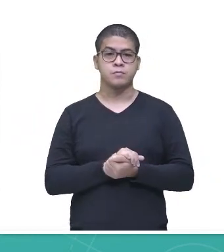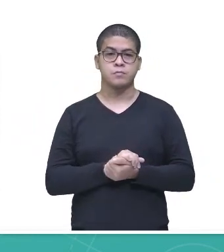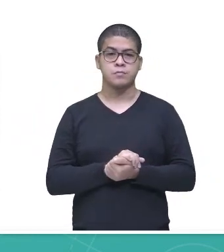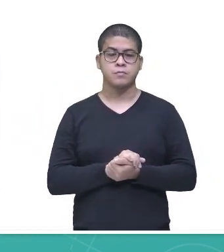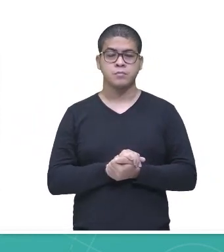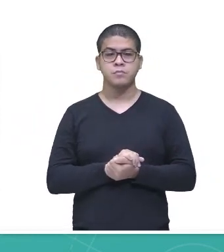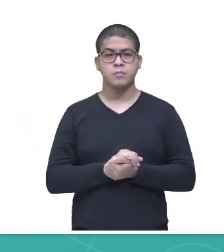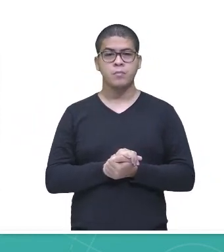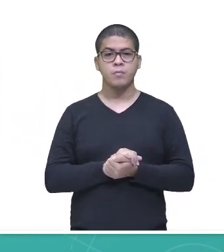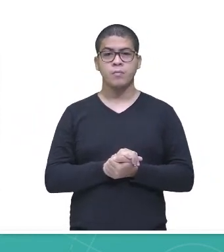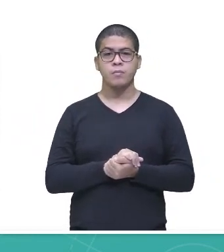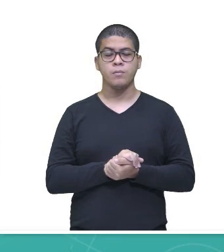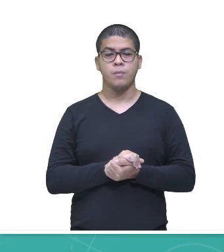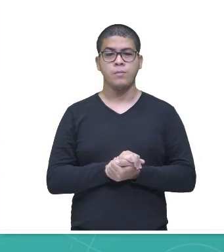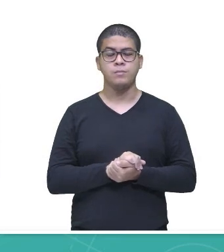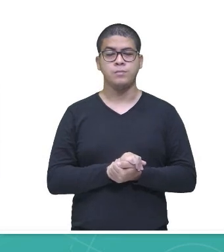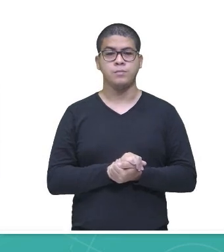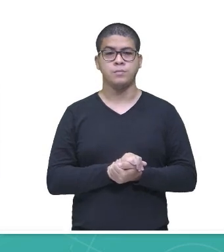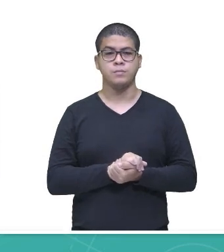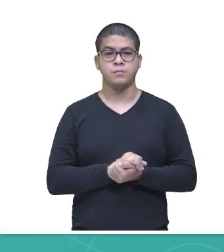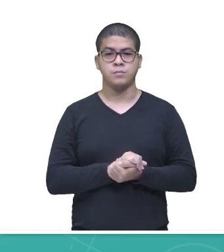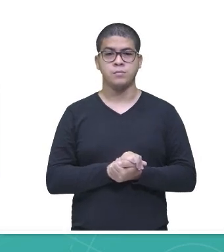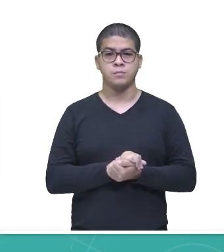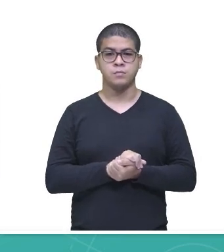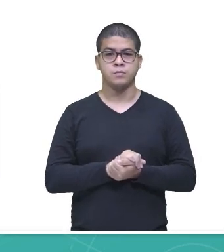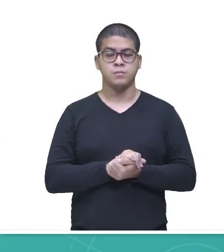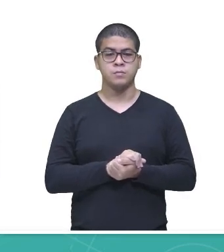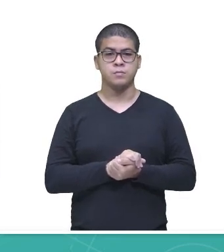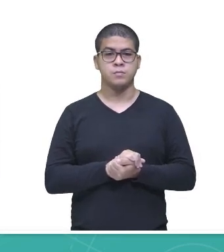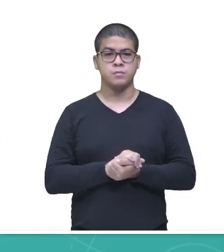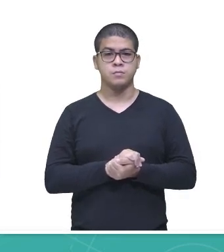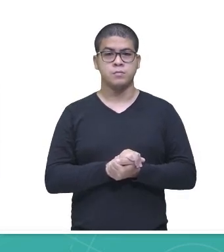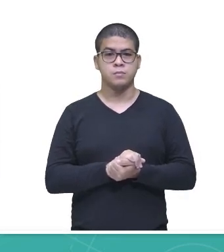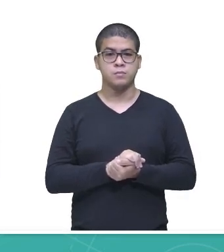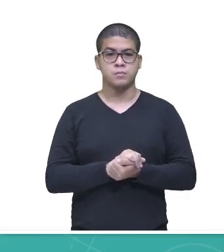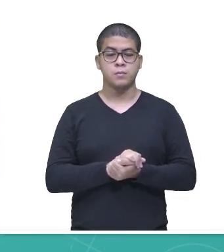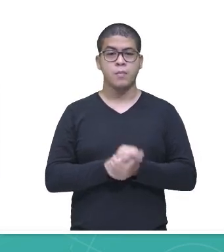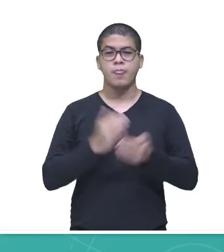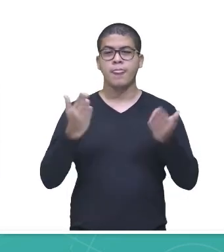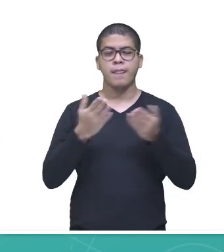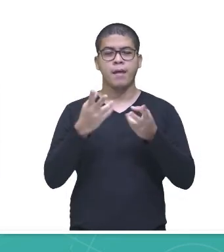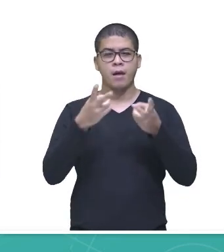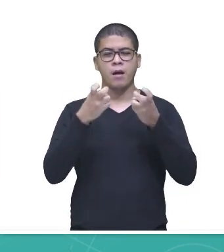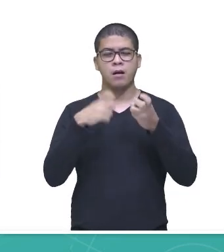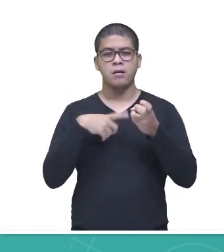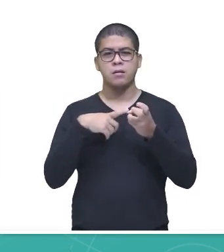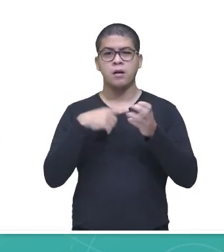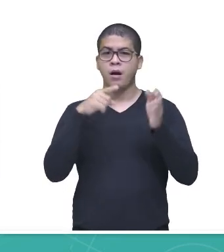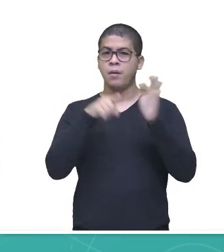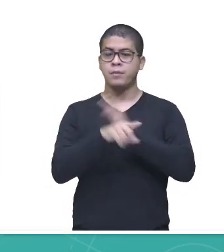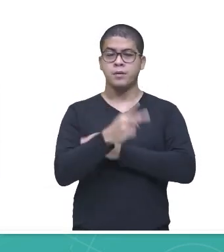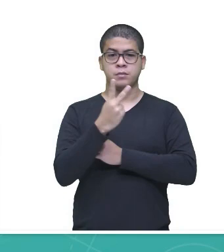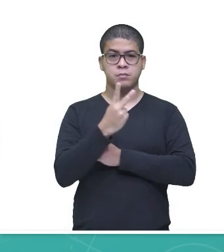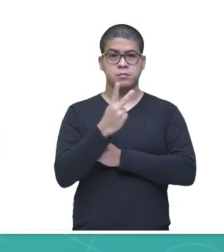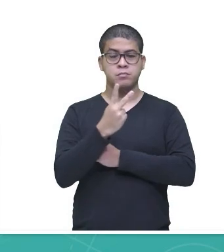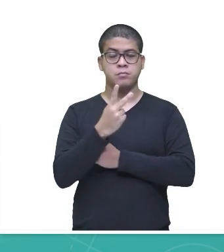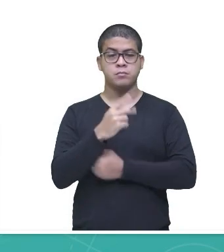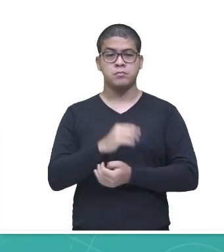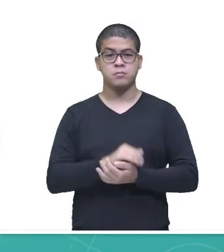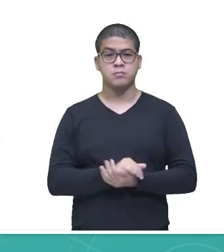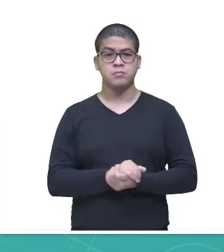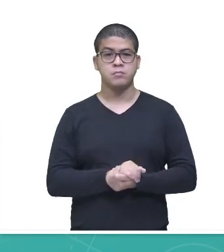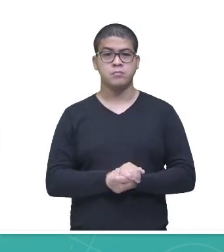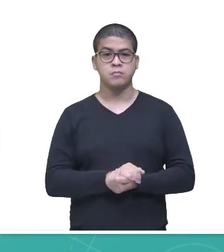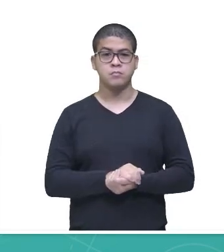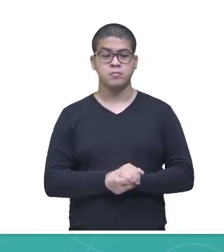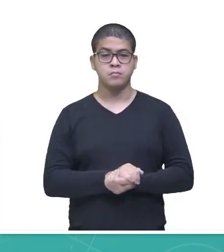Mas nesse caso, não foi necessário. Agora vamos ver a solução da nossa